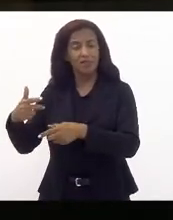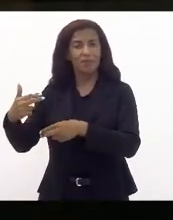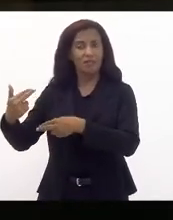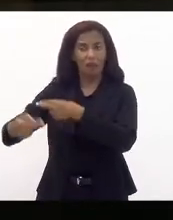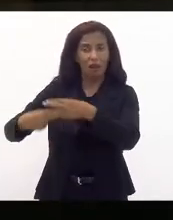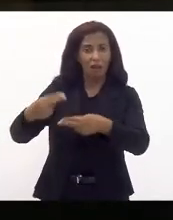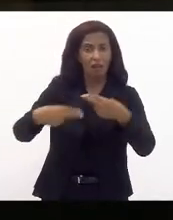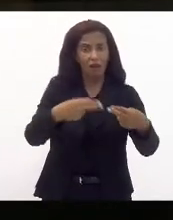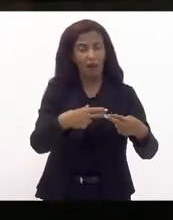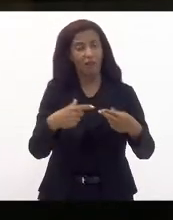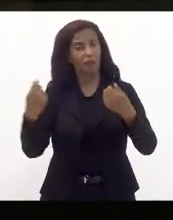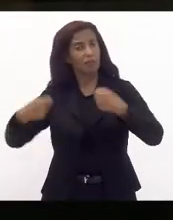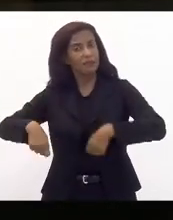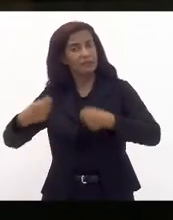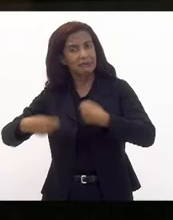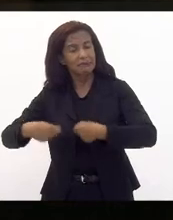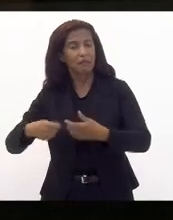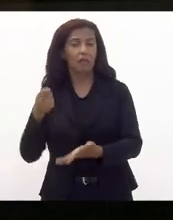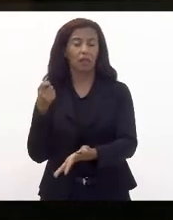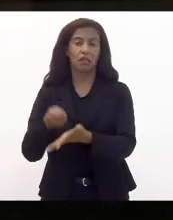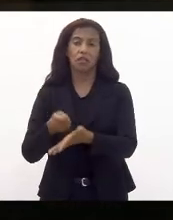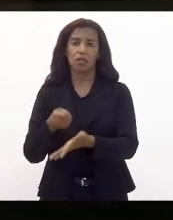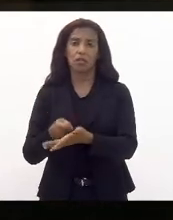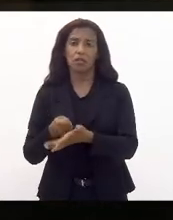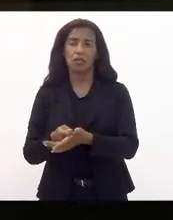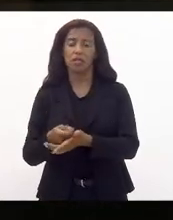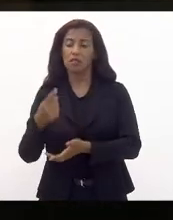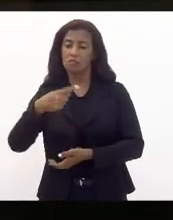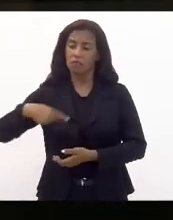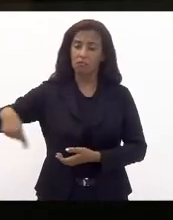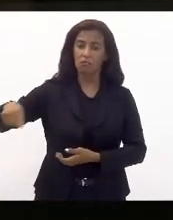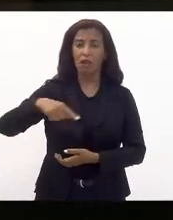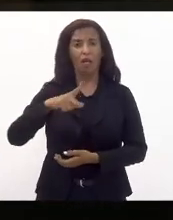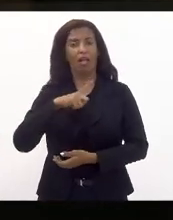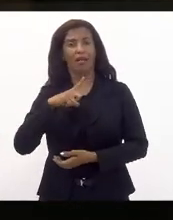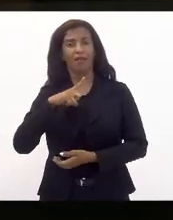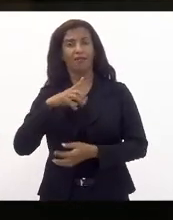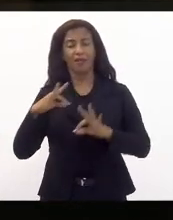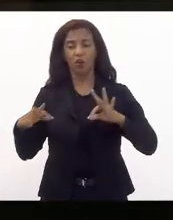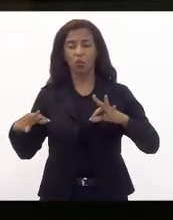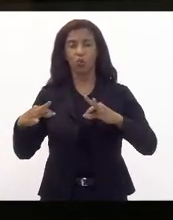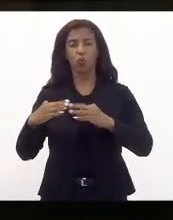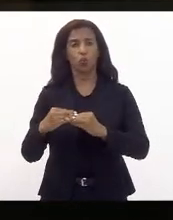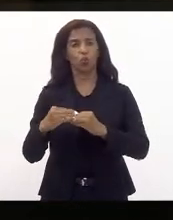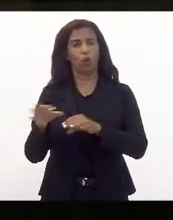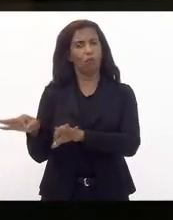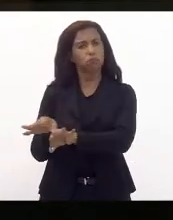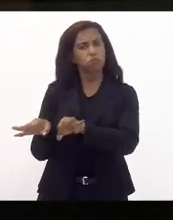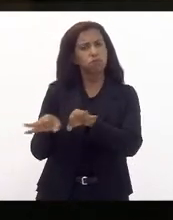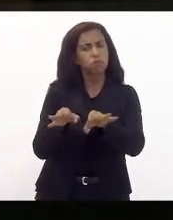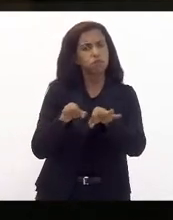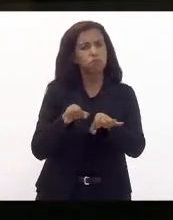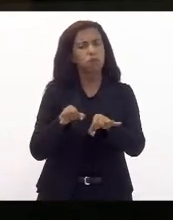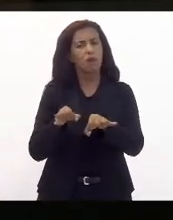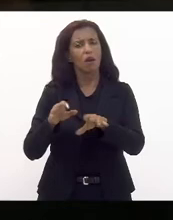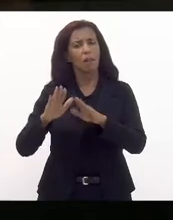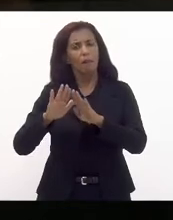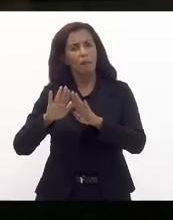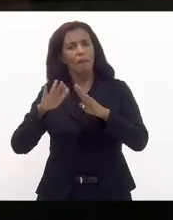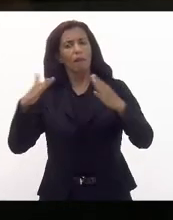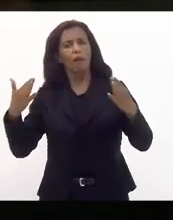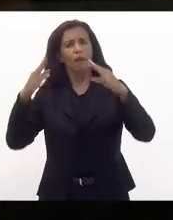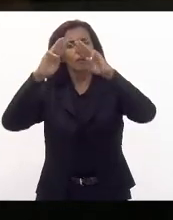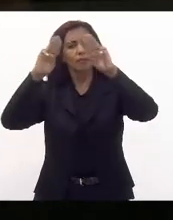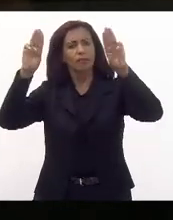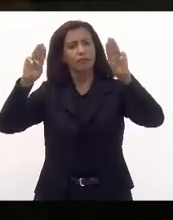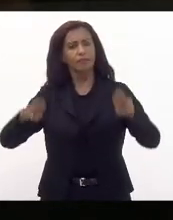recuperação necessária exigida para você ter pleno as condições de funcionamento do